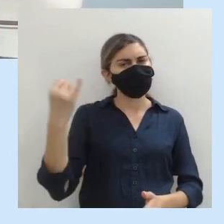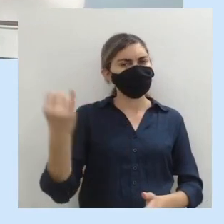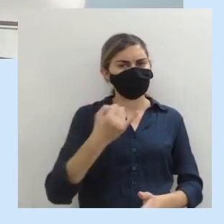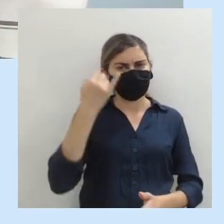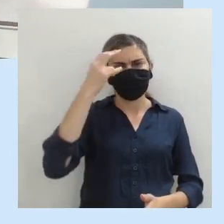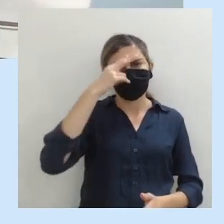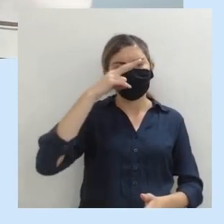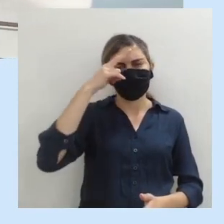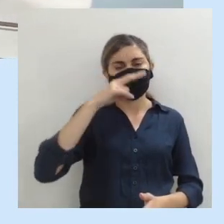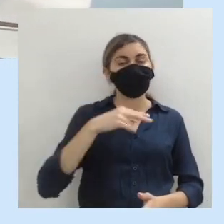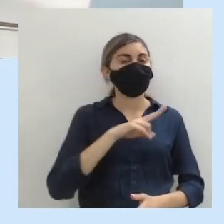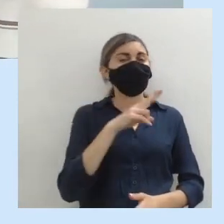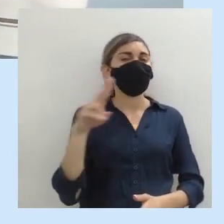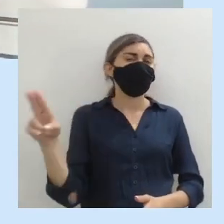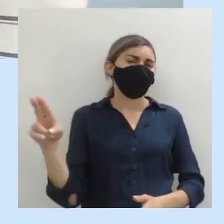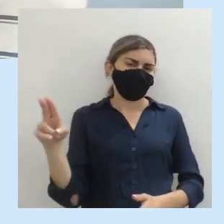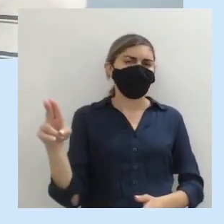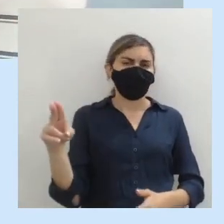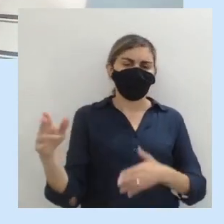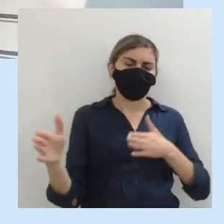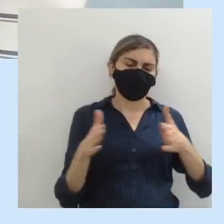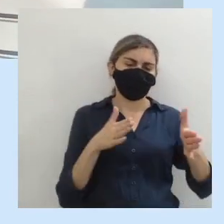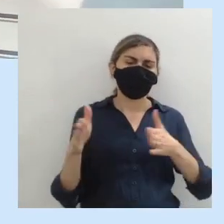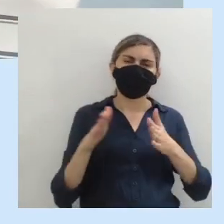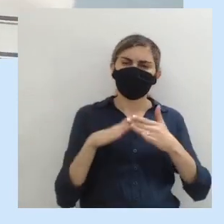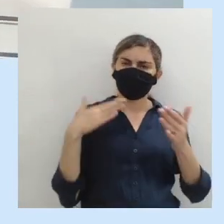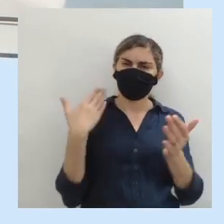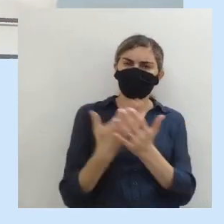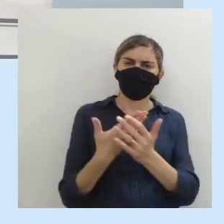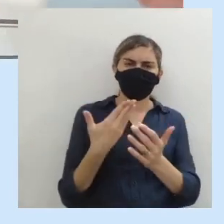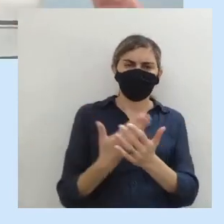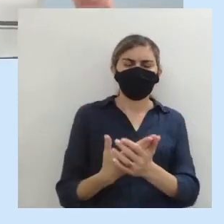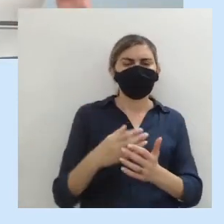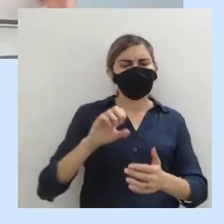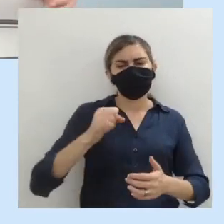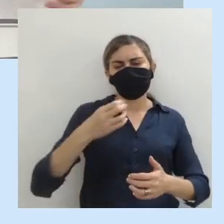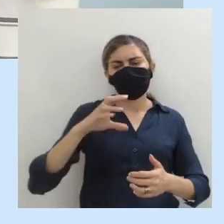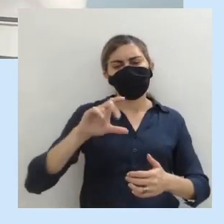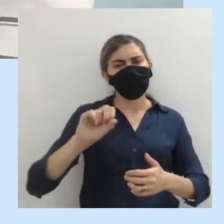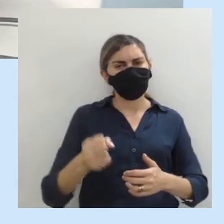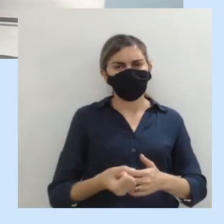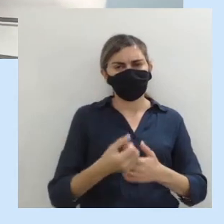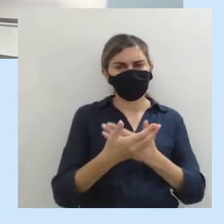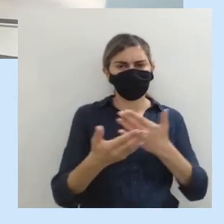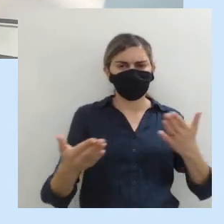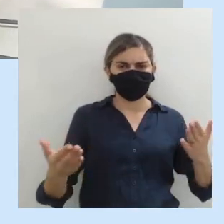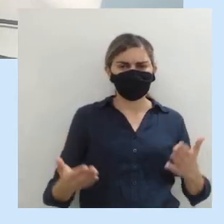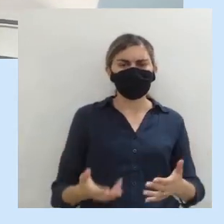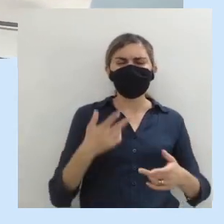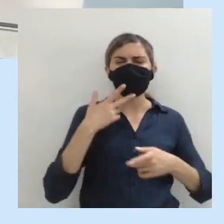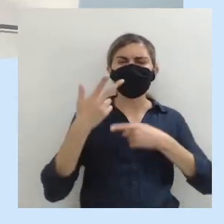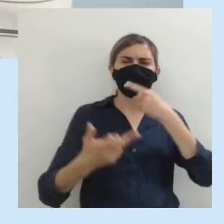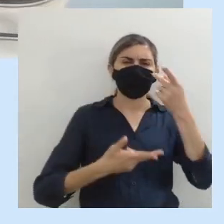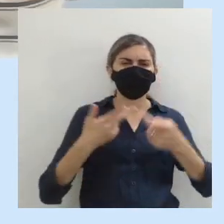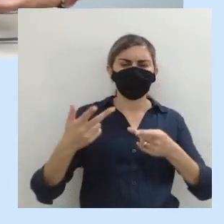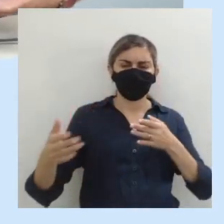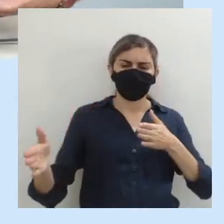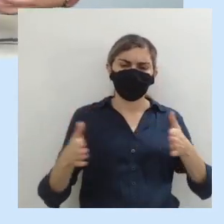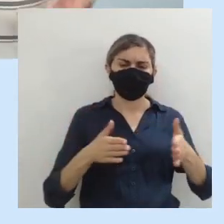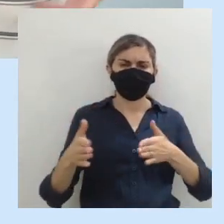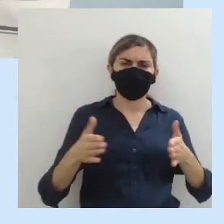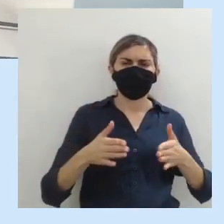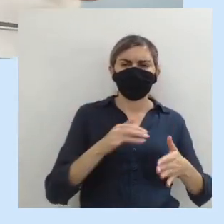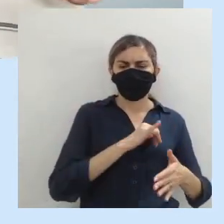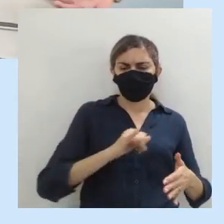é importante lembrar. Vejam só, então o nome aí, escolástica, escolas. E essa questão, e quando a gente fala Império